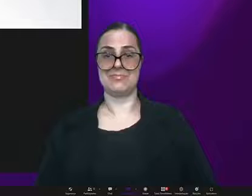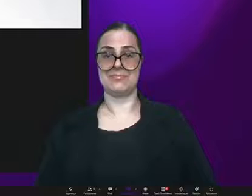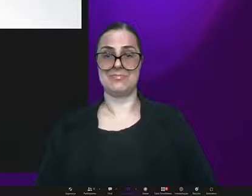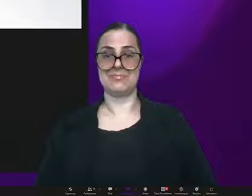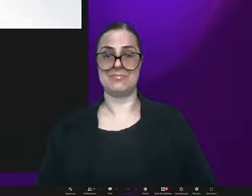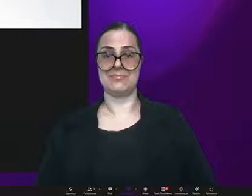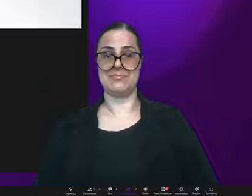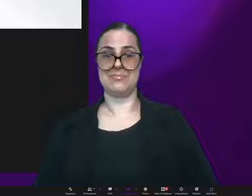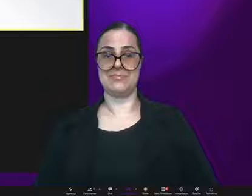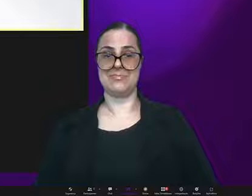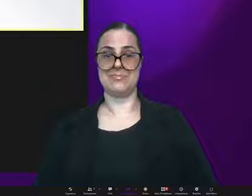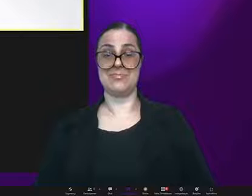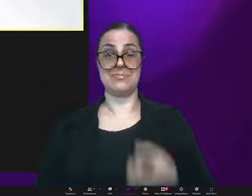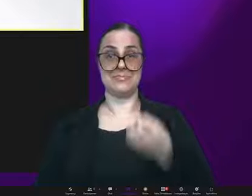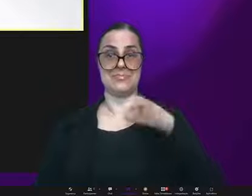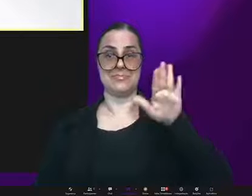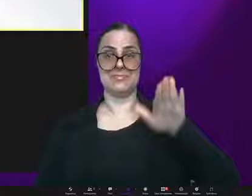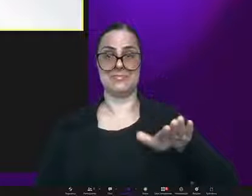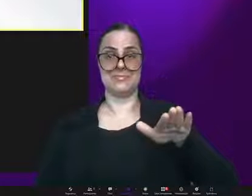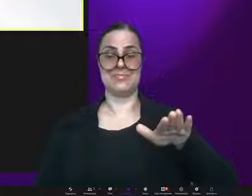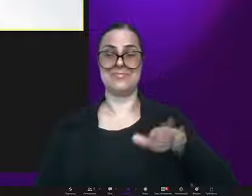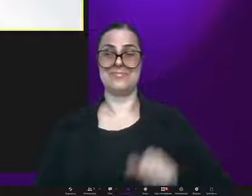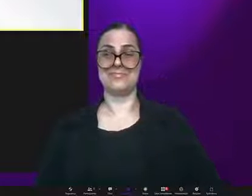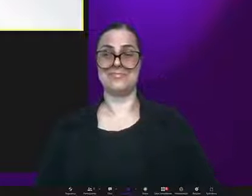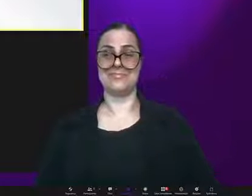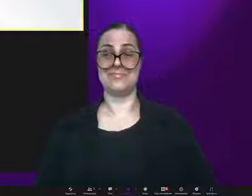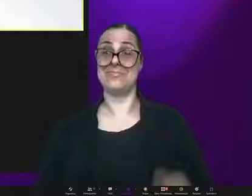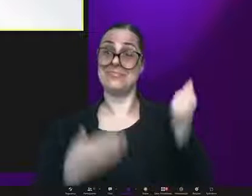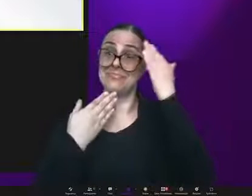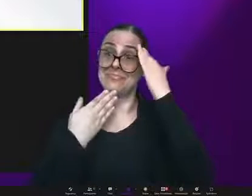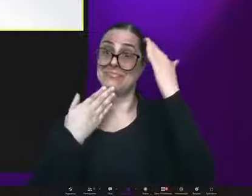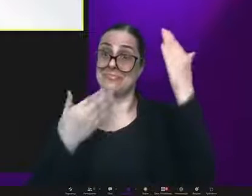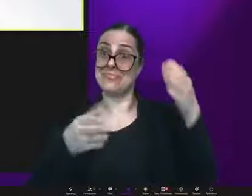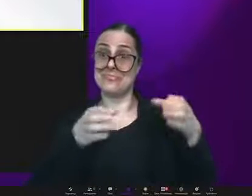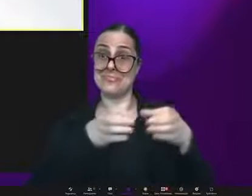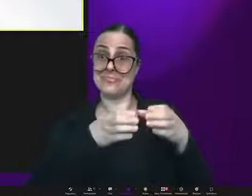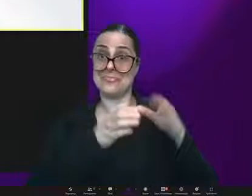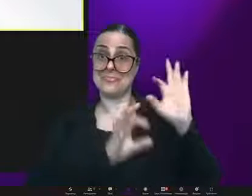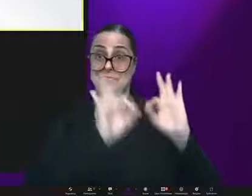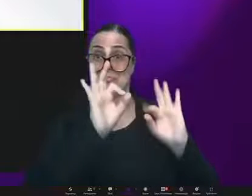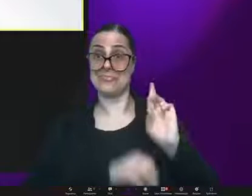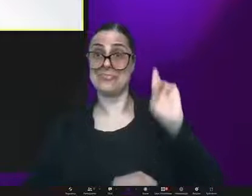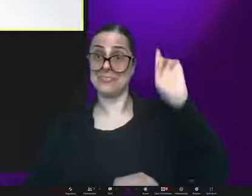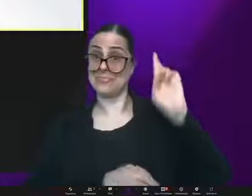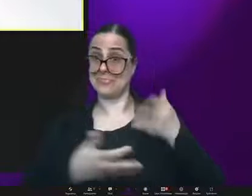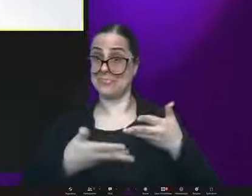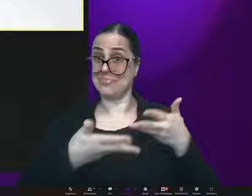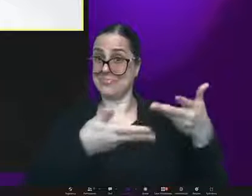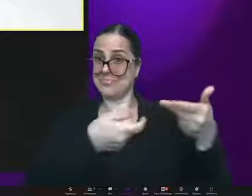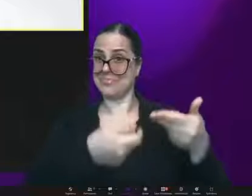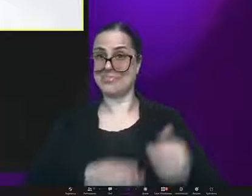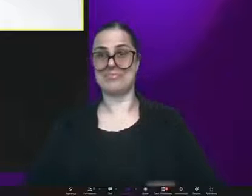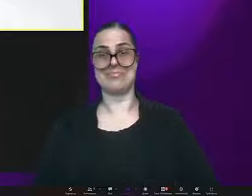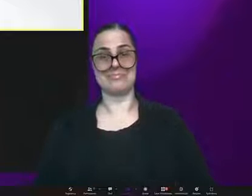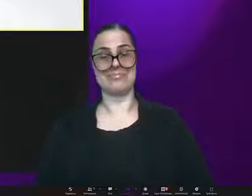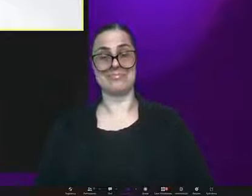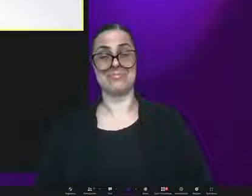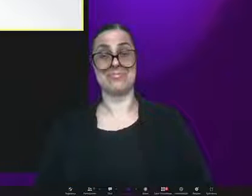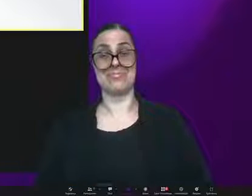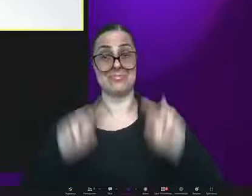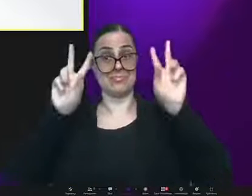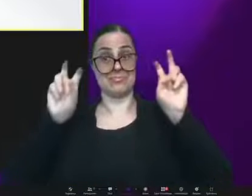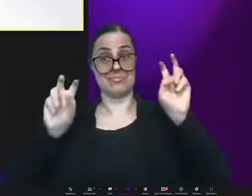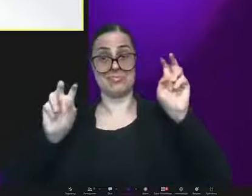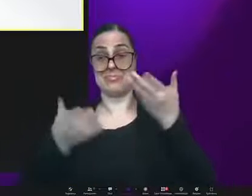Renata. Boa tarde. Obrigada à comissão organizadora pelo convite. O tema da minha aula hoje